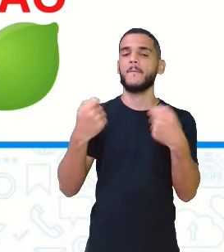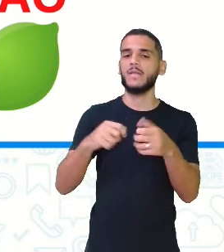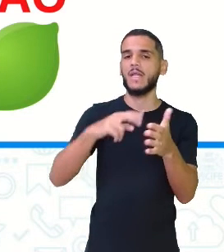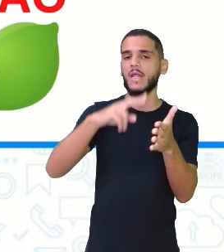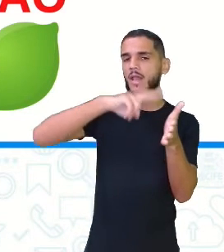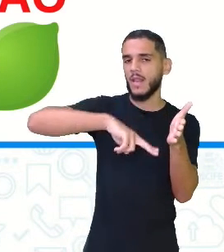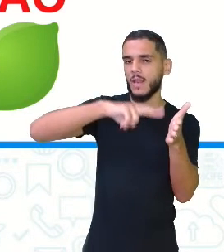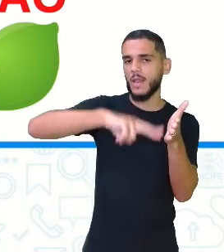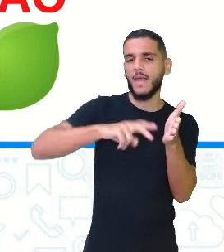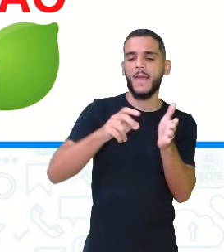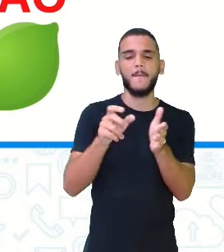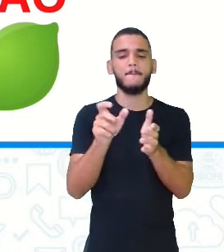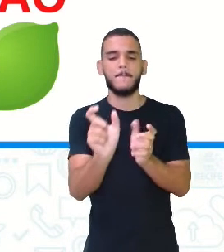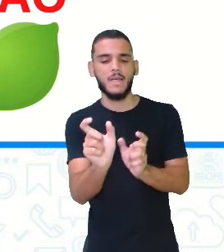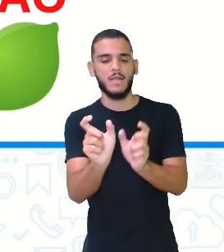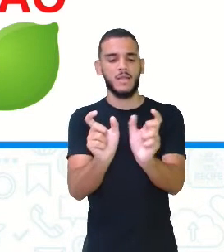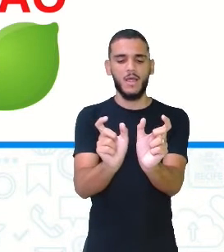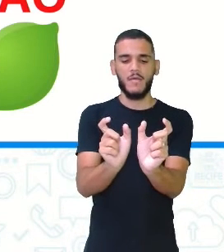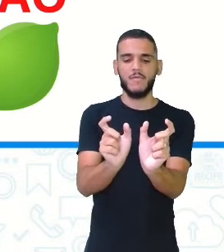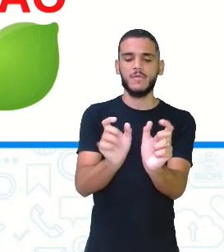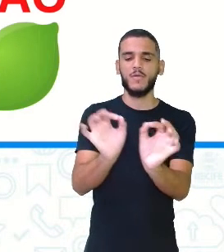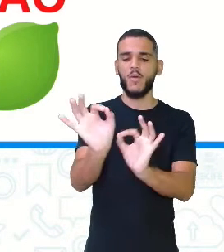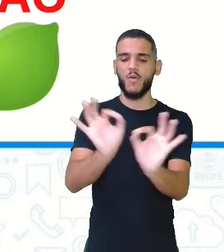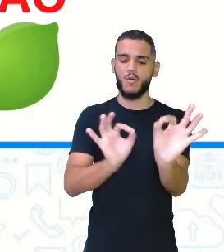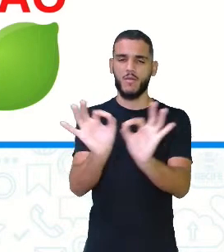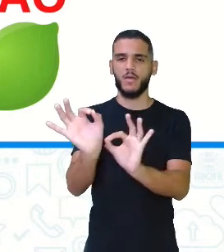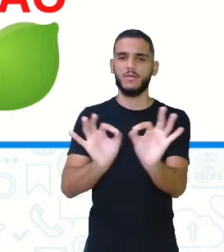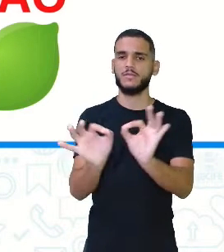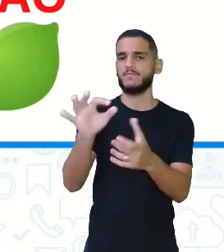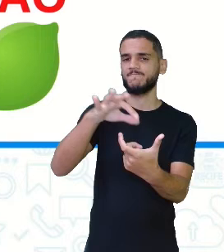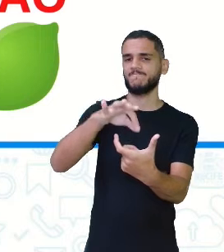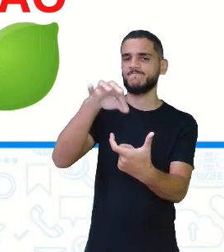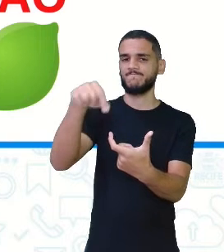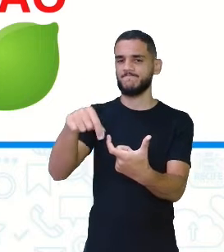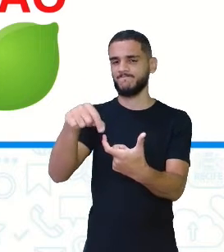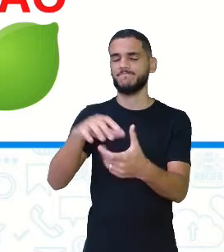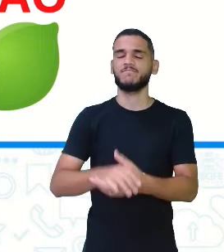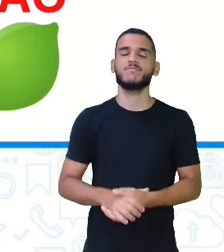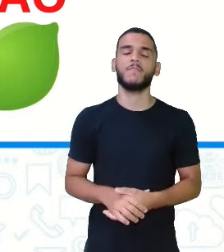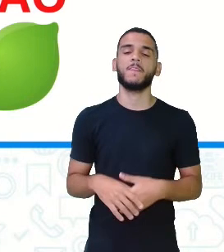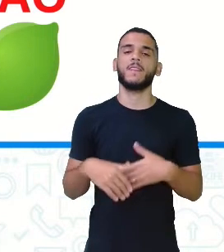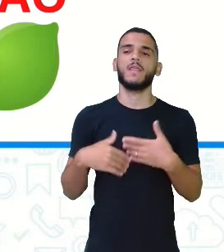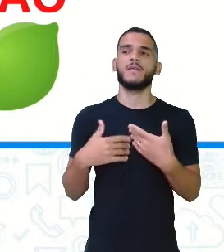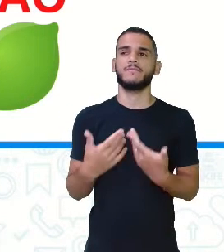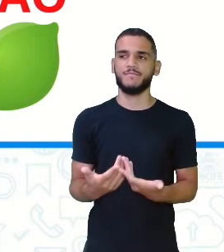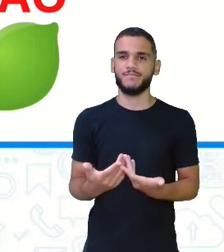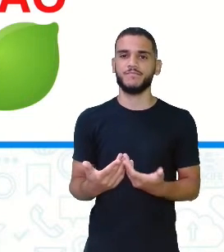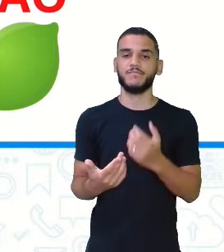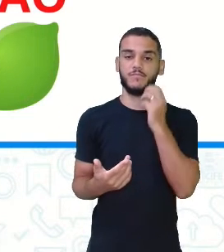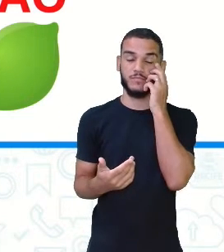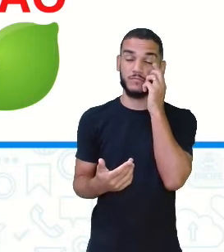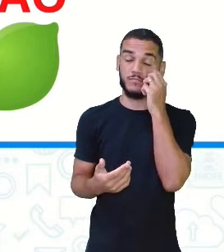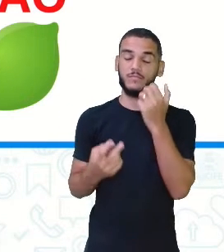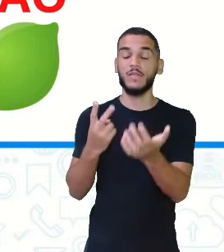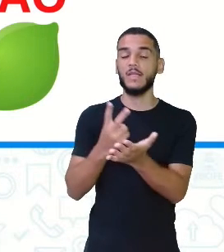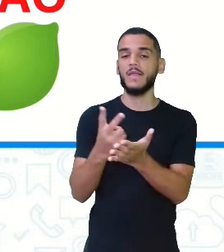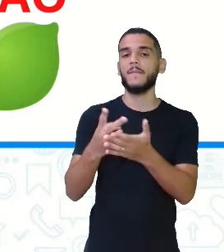e fazendo essa divisão, a separação da sílaba. Quando você fala em sílaba